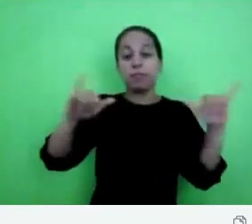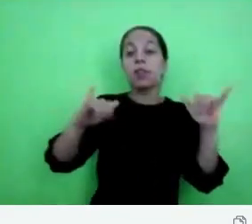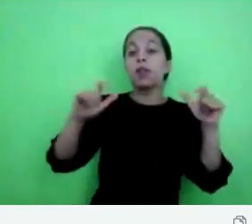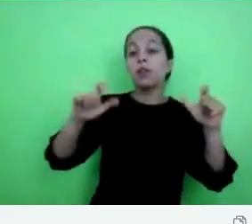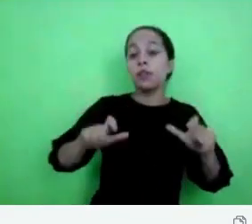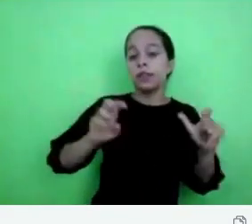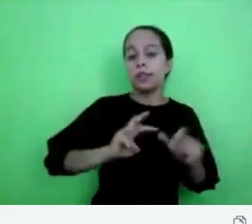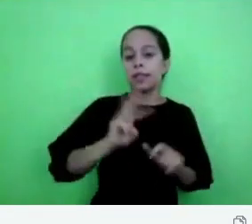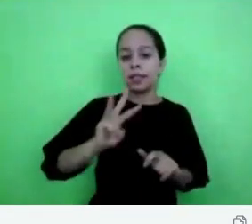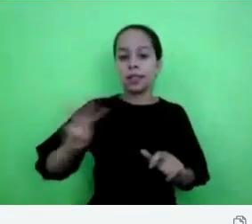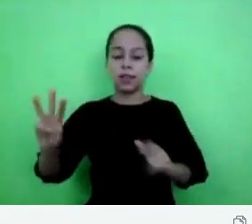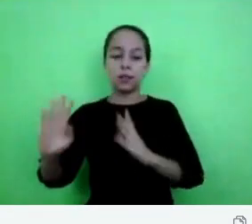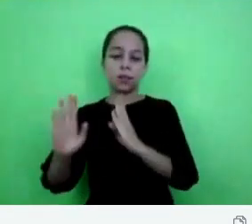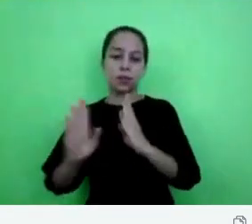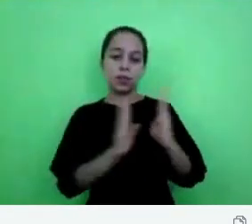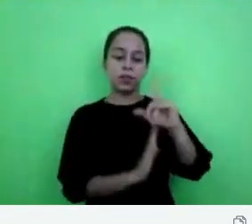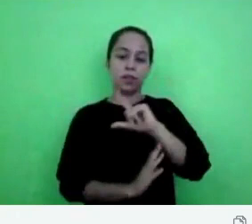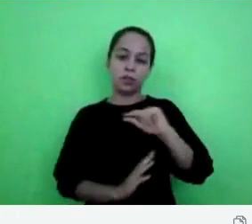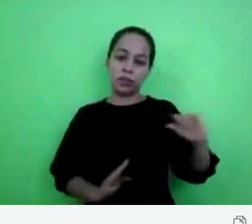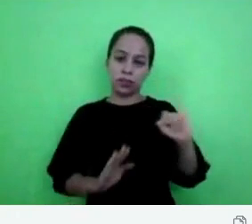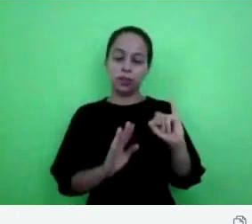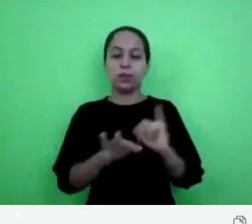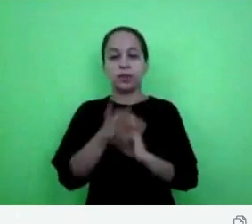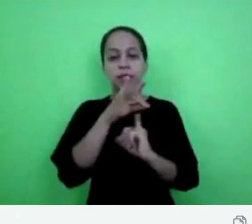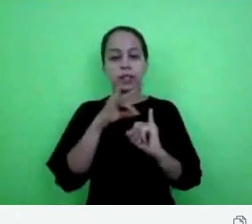processo seletivo no dia